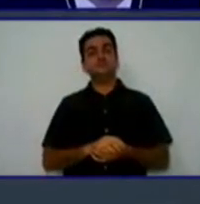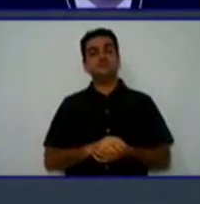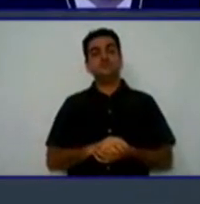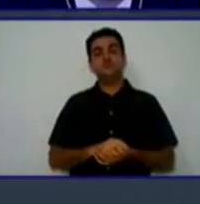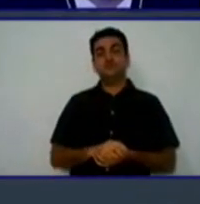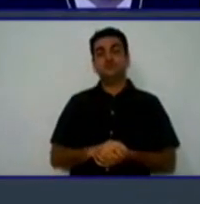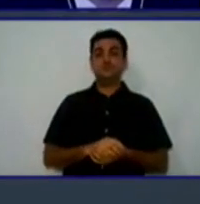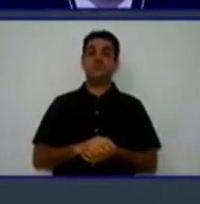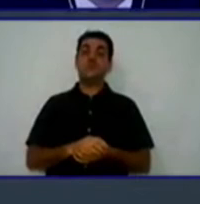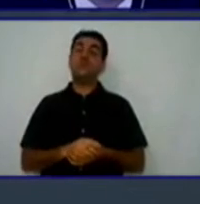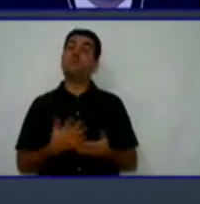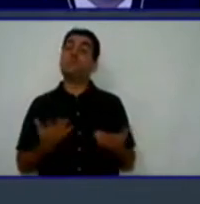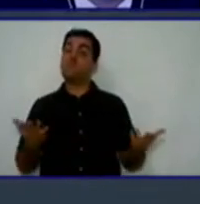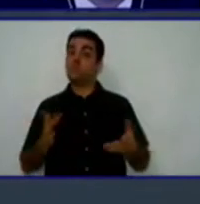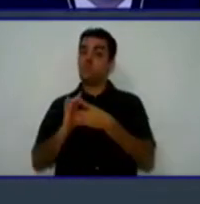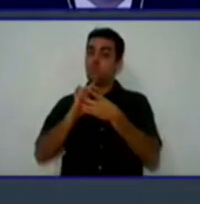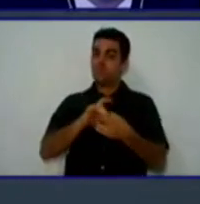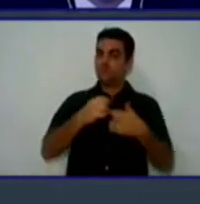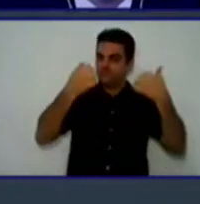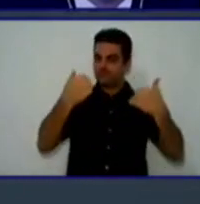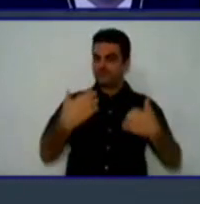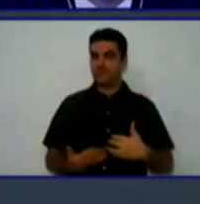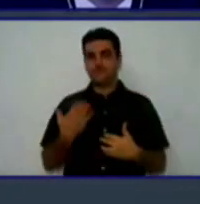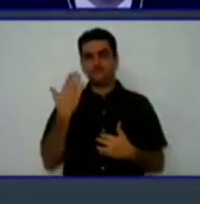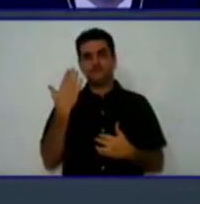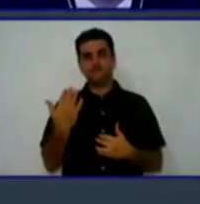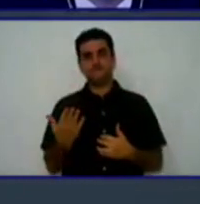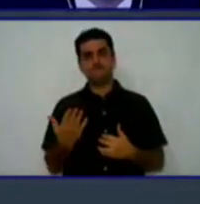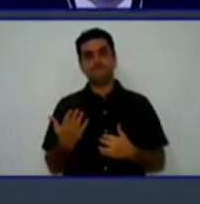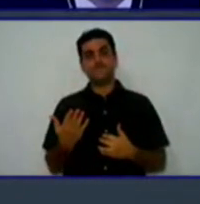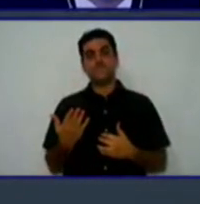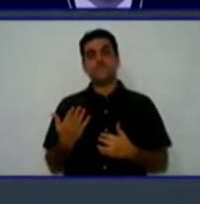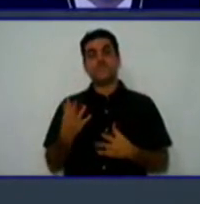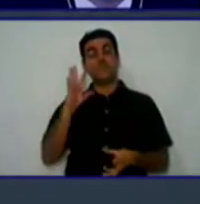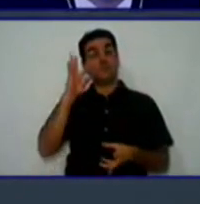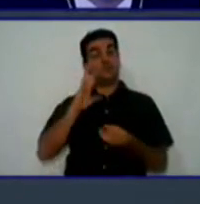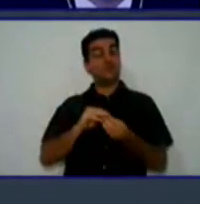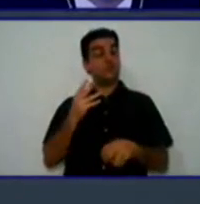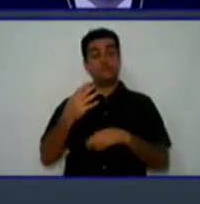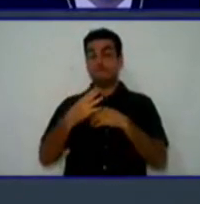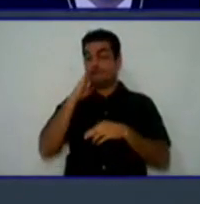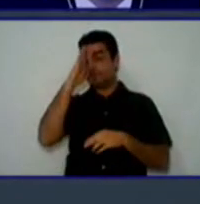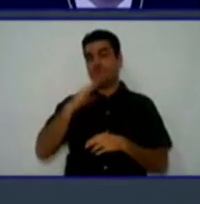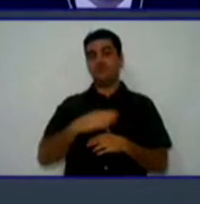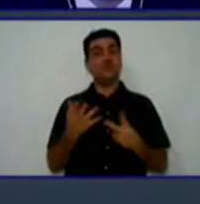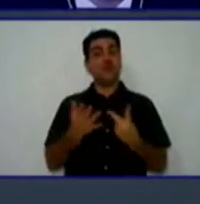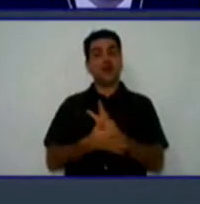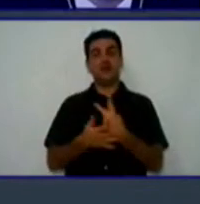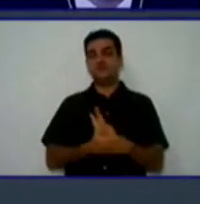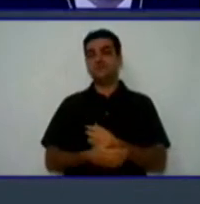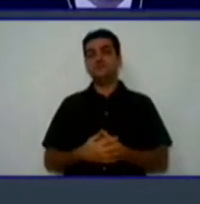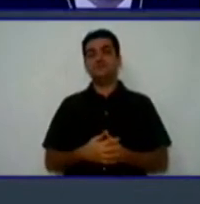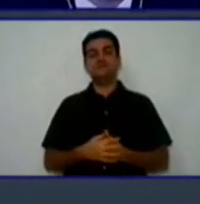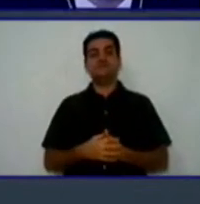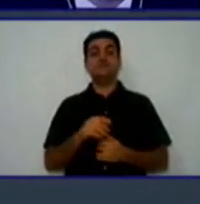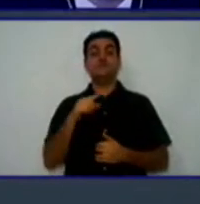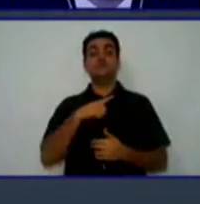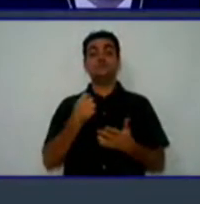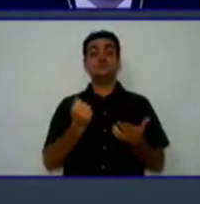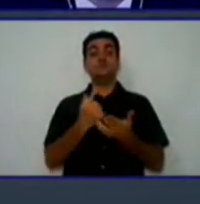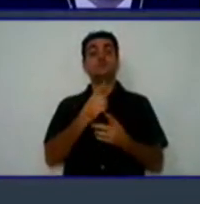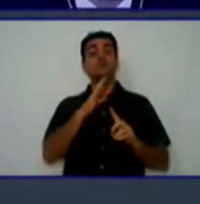E nesse contexto, eu só gostaria de pontuar, resumidamente, as principais irregularidades contidas. Aquisição